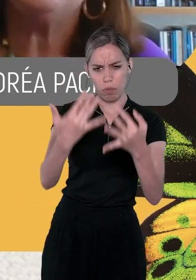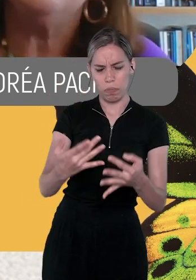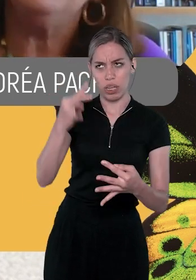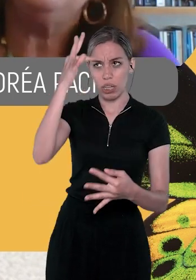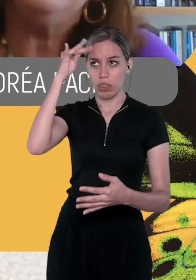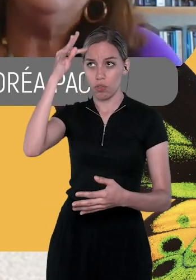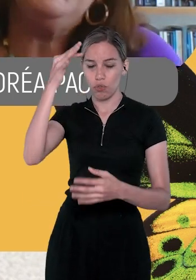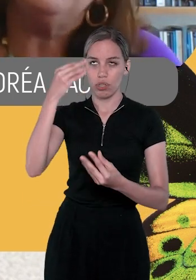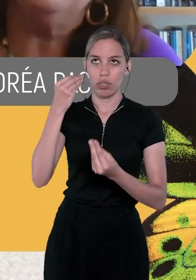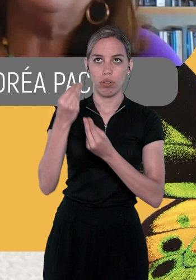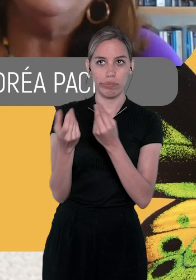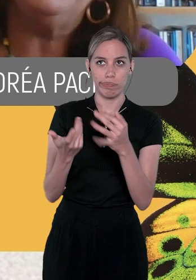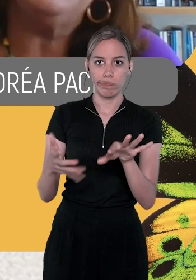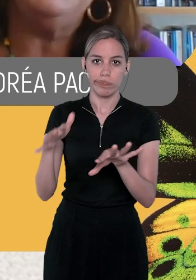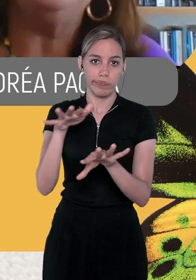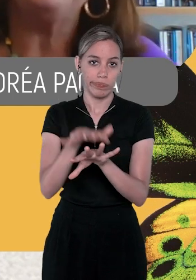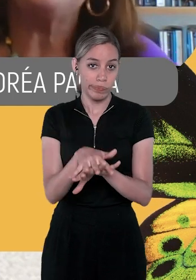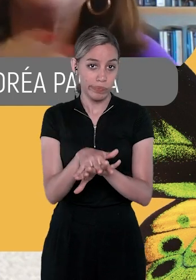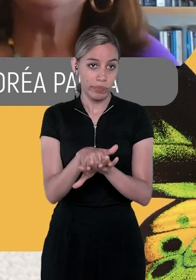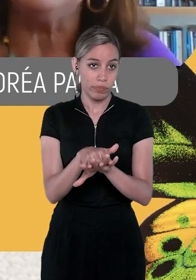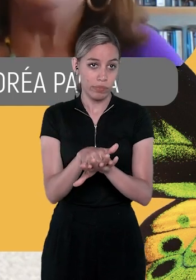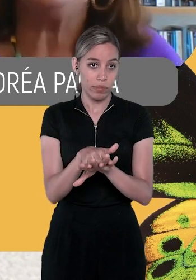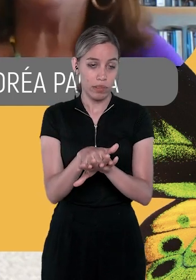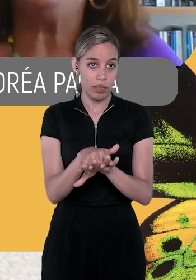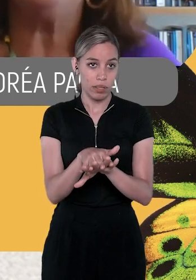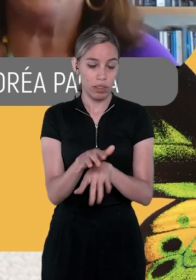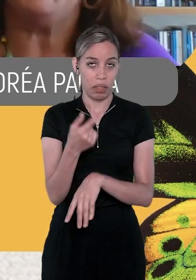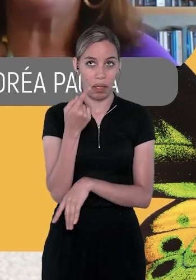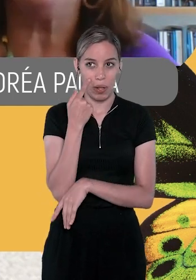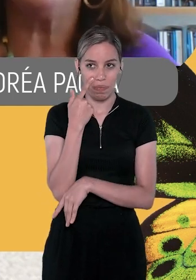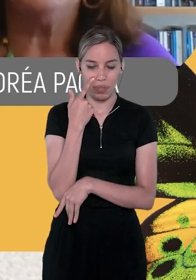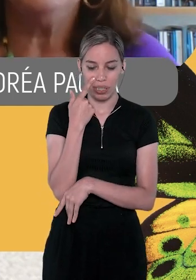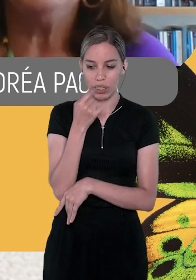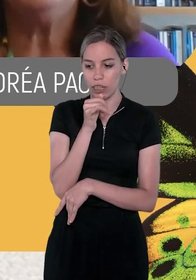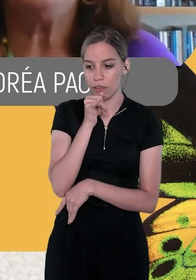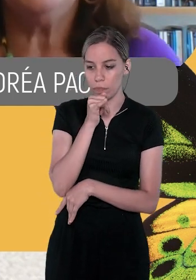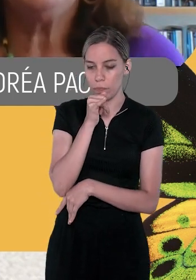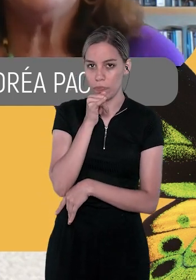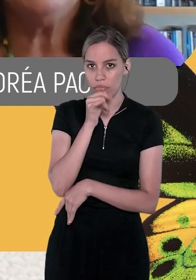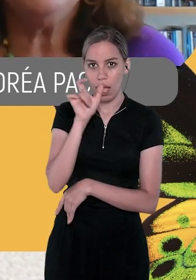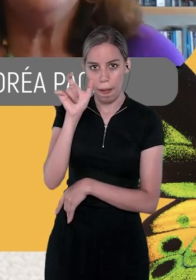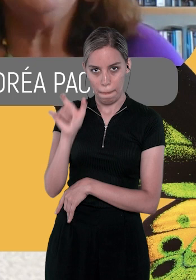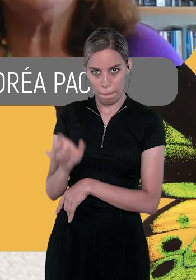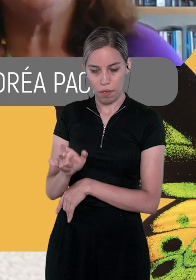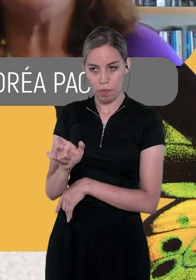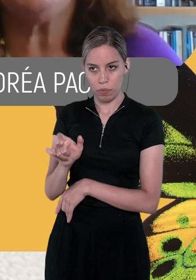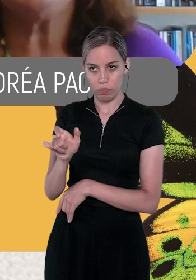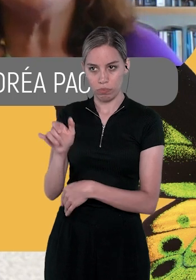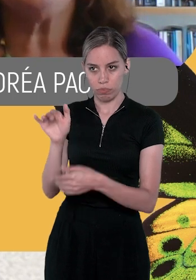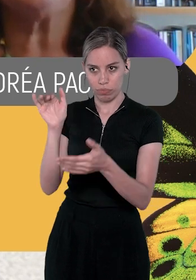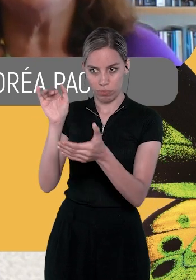e isso é muito louco, né? Porque eu vejo nos divórcios, gente, divórcio é um momento